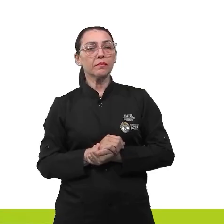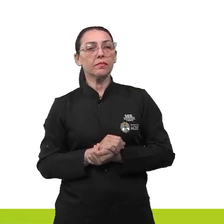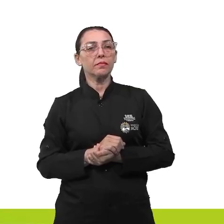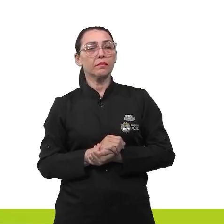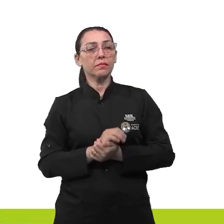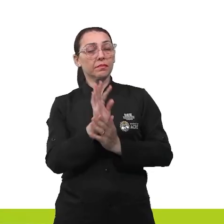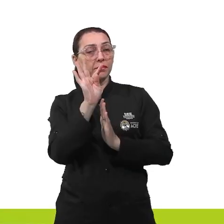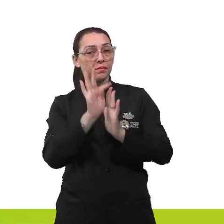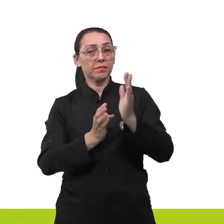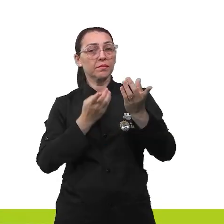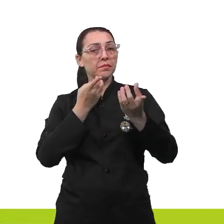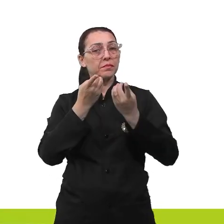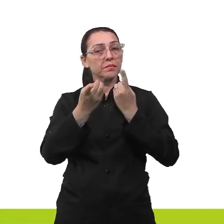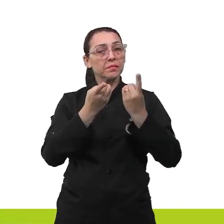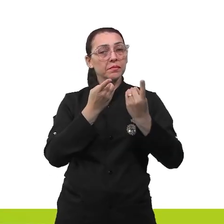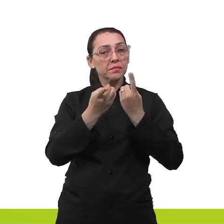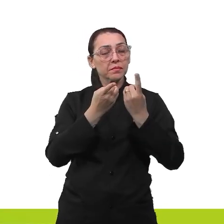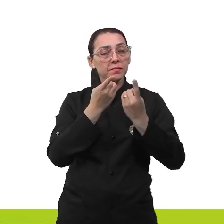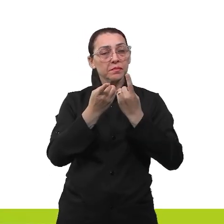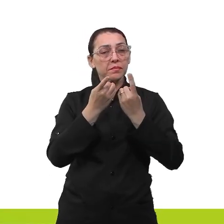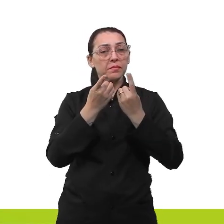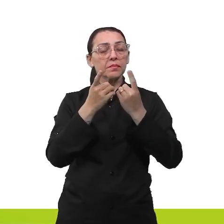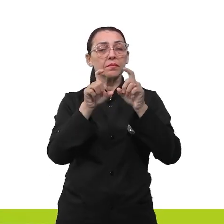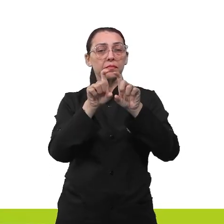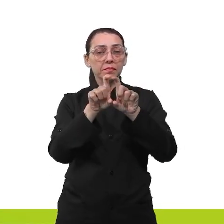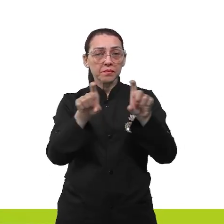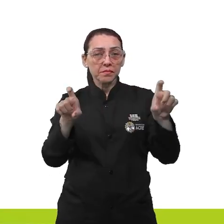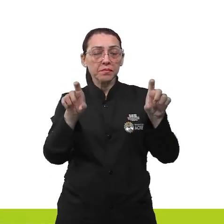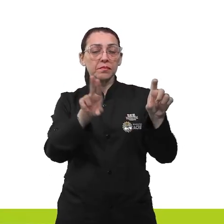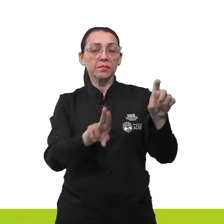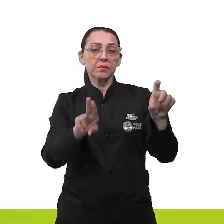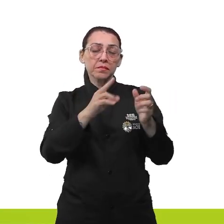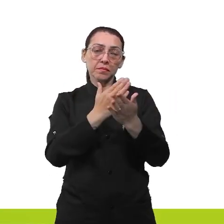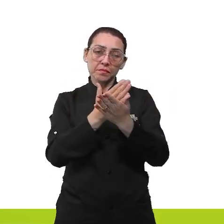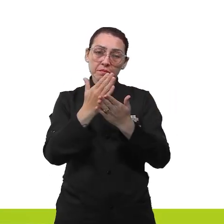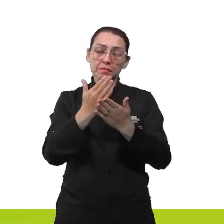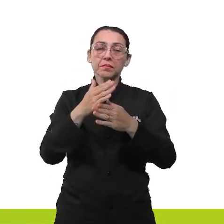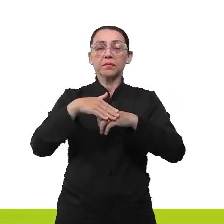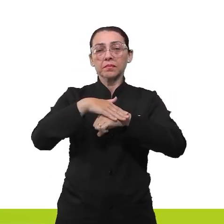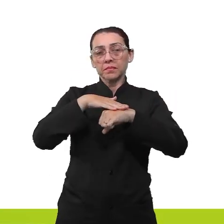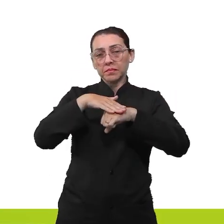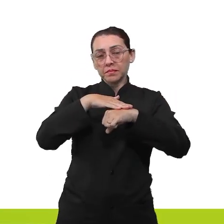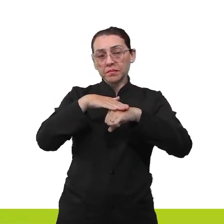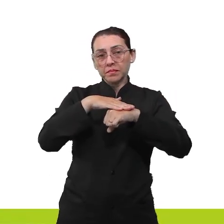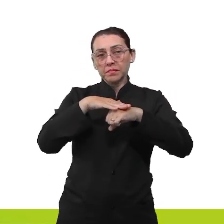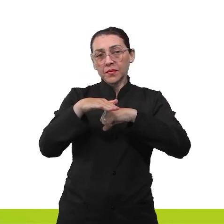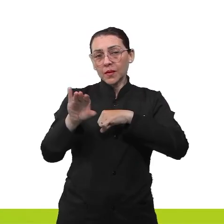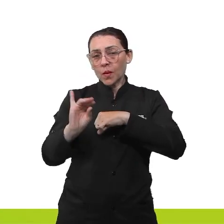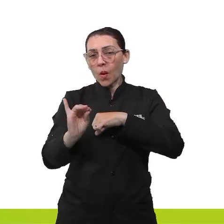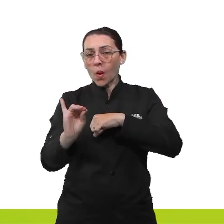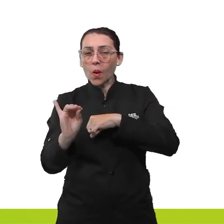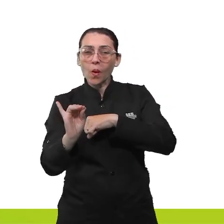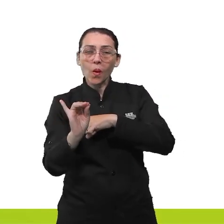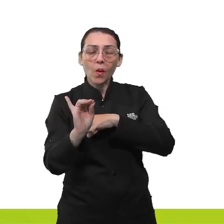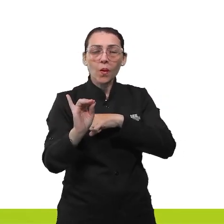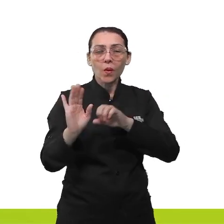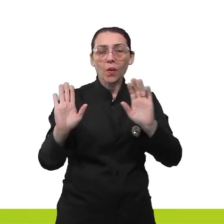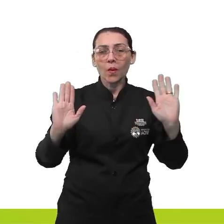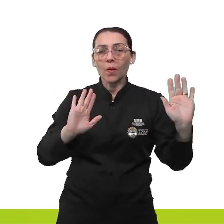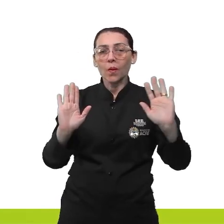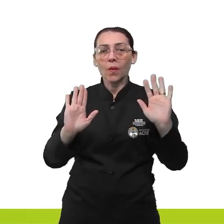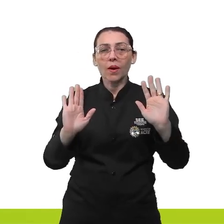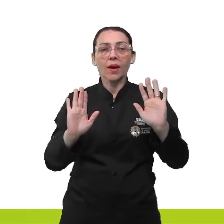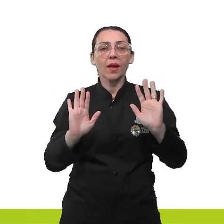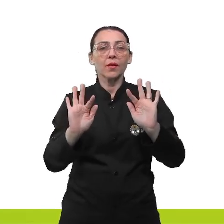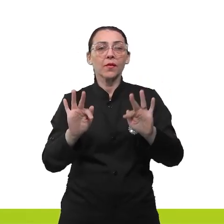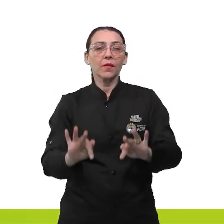texto dialogado, como eu disse anteriormente, são as expressões que se utilizam para iniciar o diálogo, a característica aqui, olá, Sara. Olá, no final